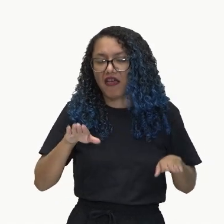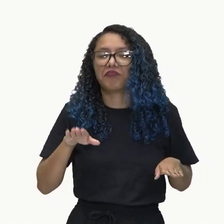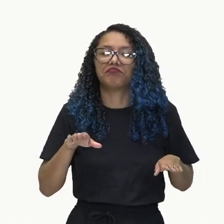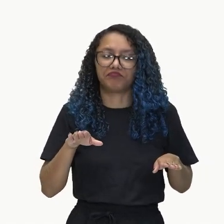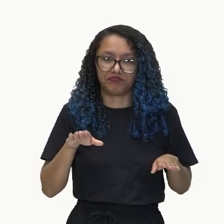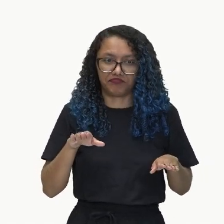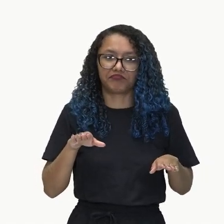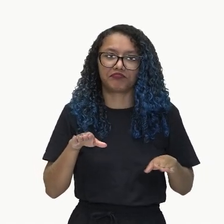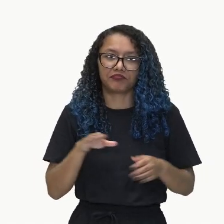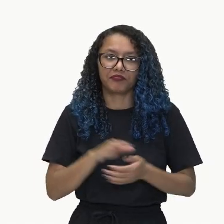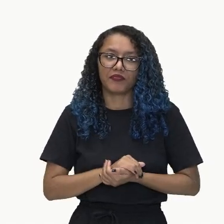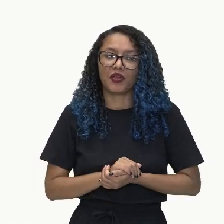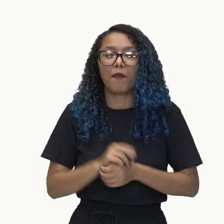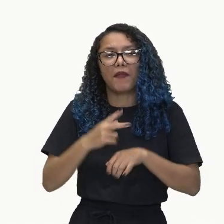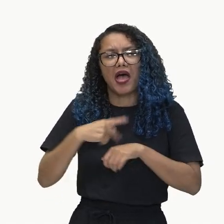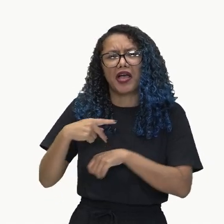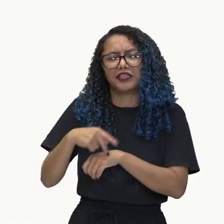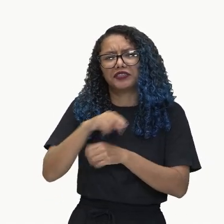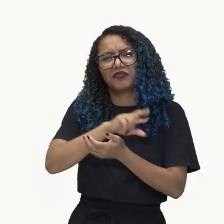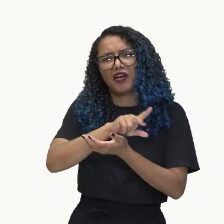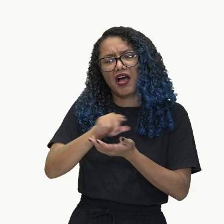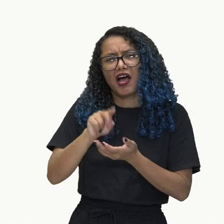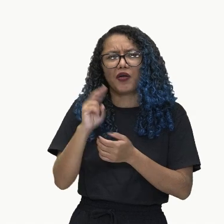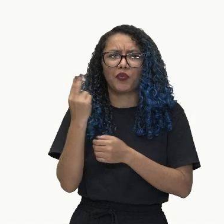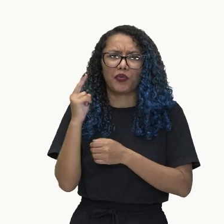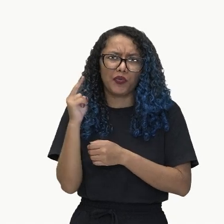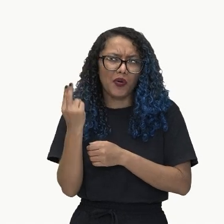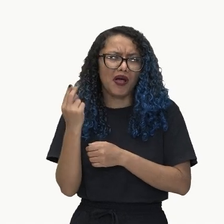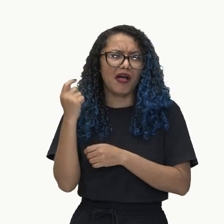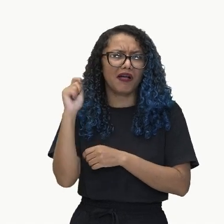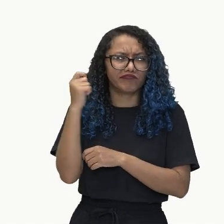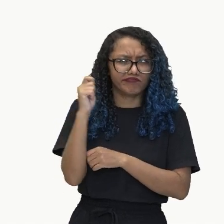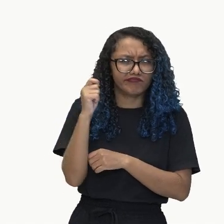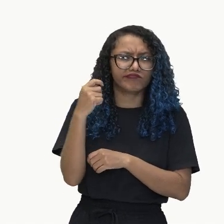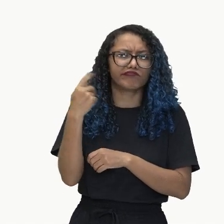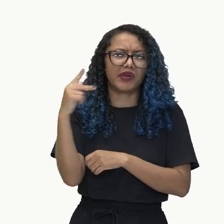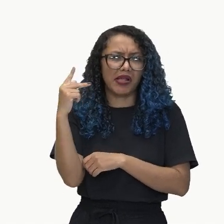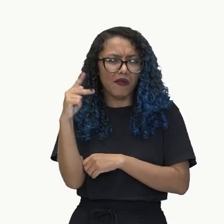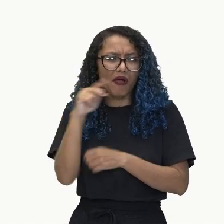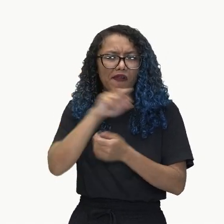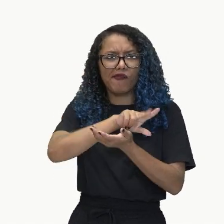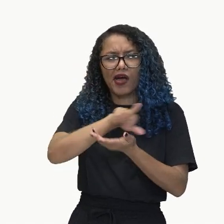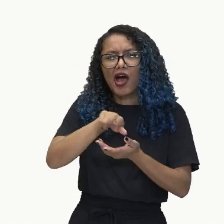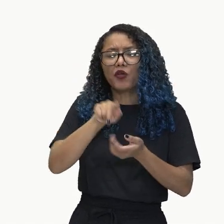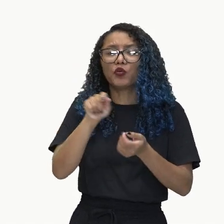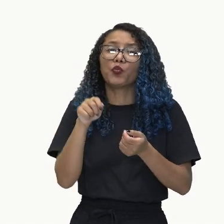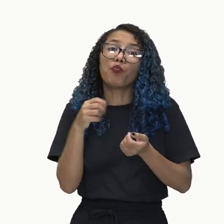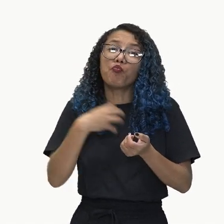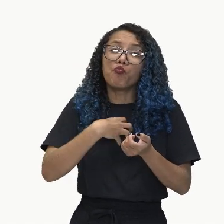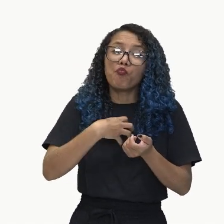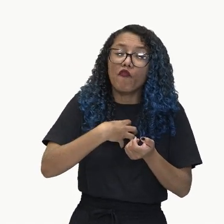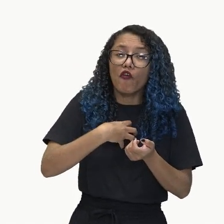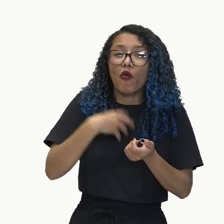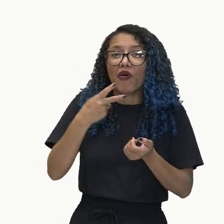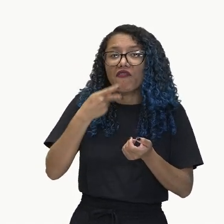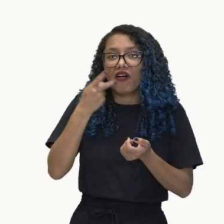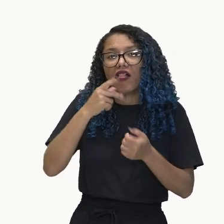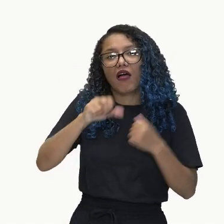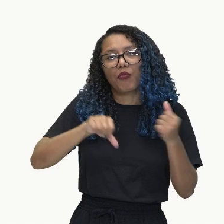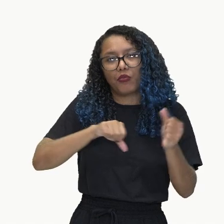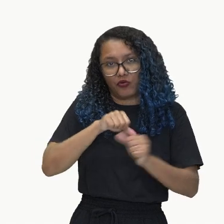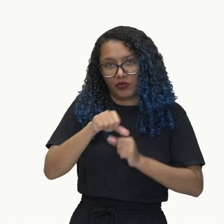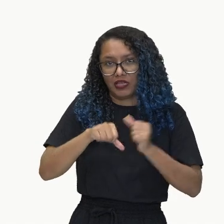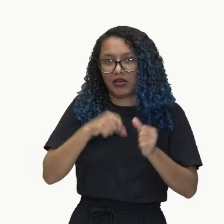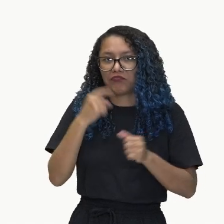dizem Os argentinos uruguaios e até paraguaios também o que que eu gostaria que vocês eh